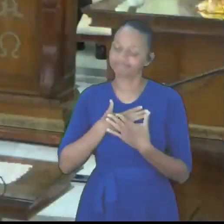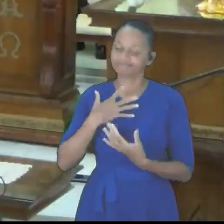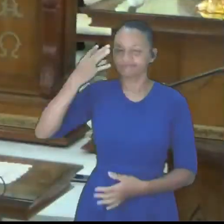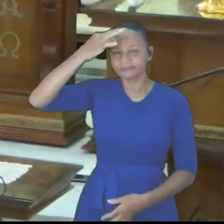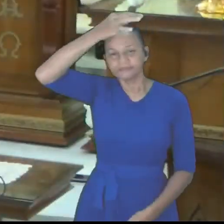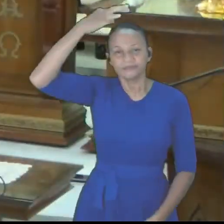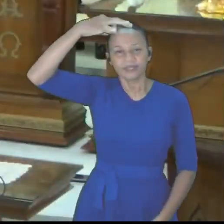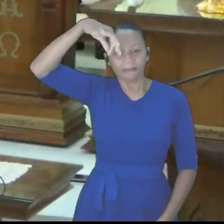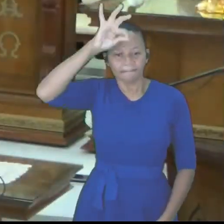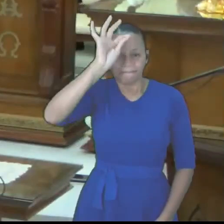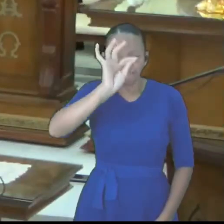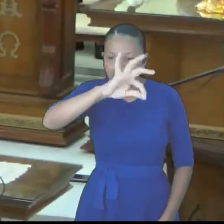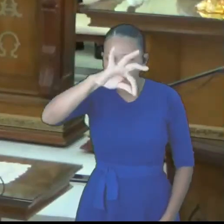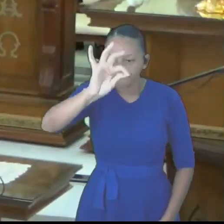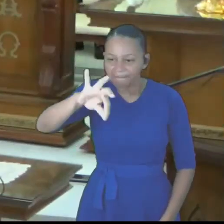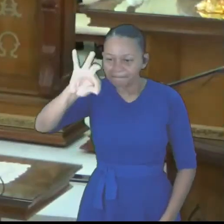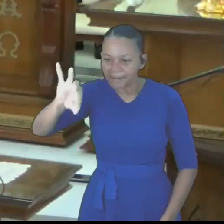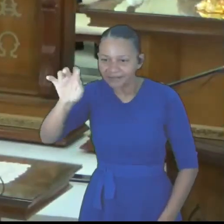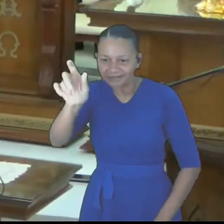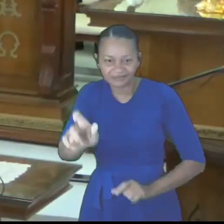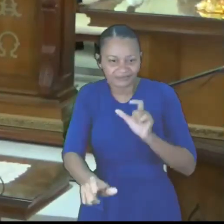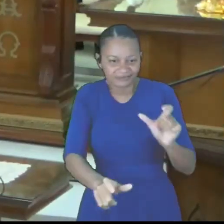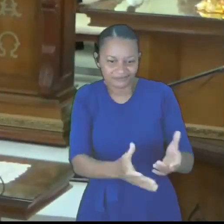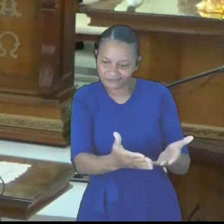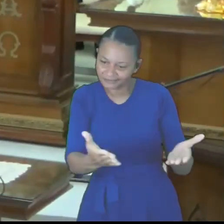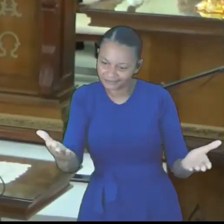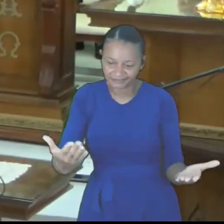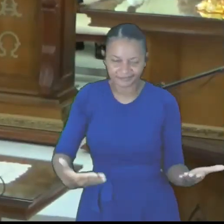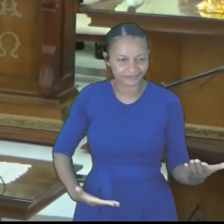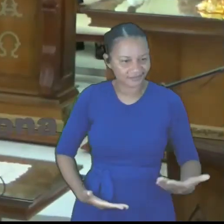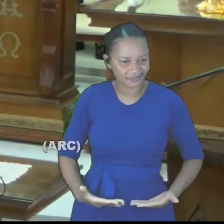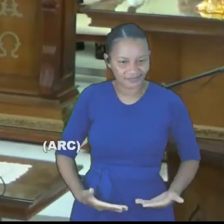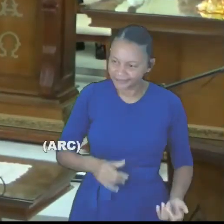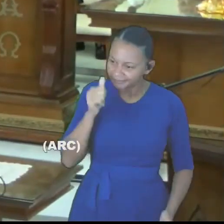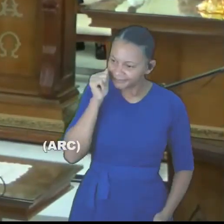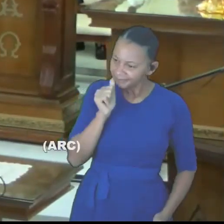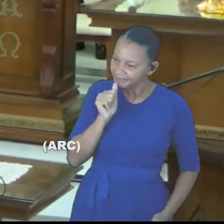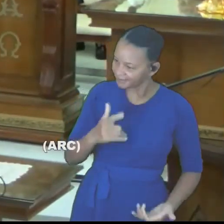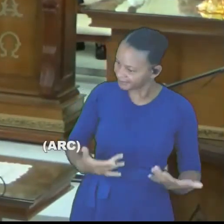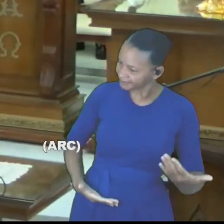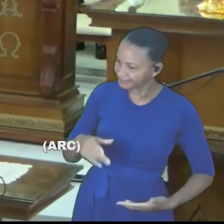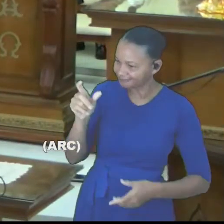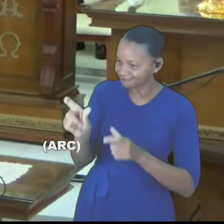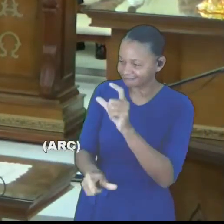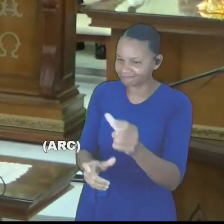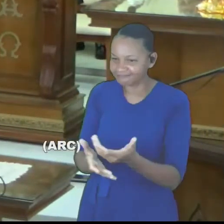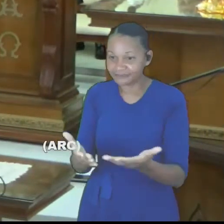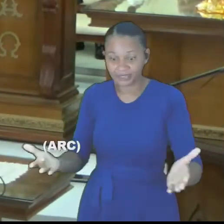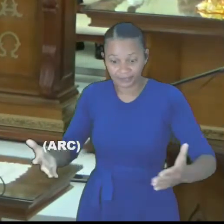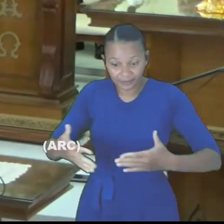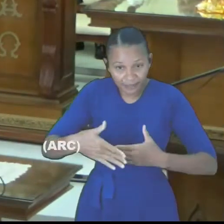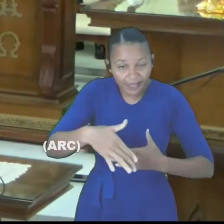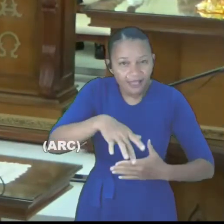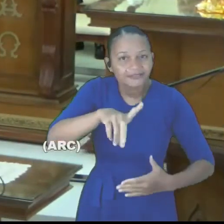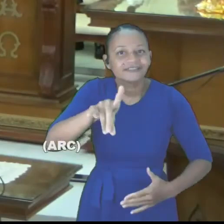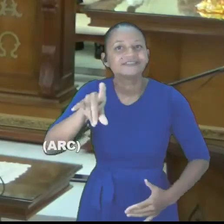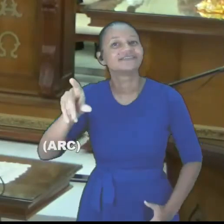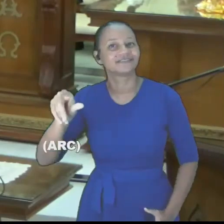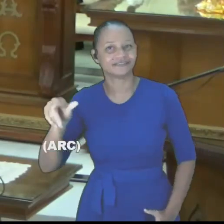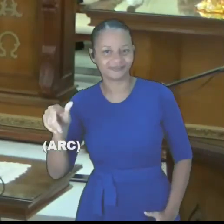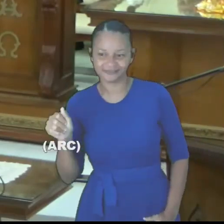derramarei sobre os meus servos e em minhas servas naqueles dias,